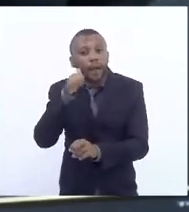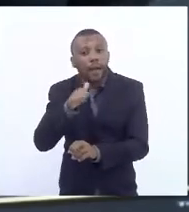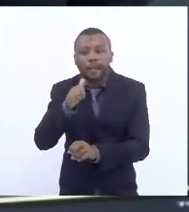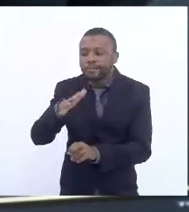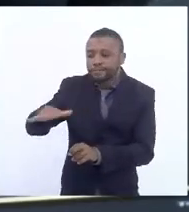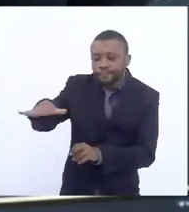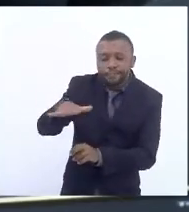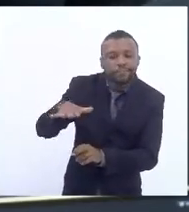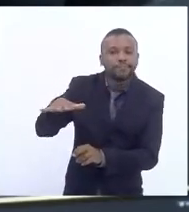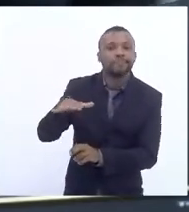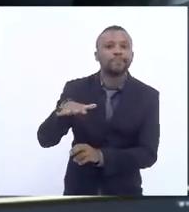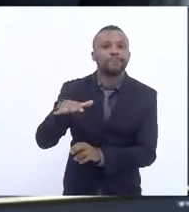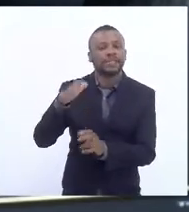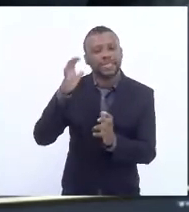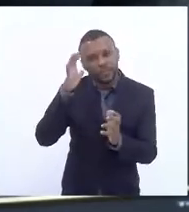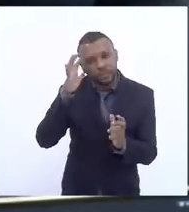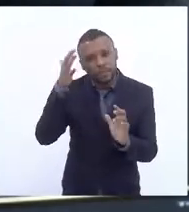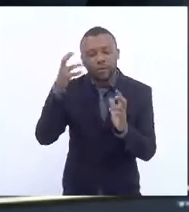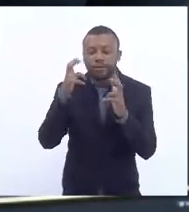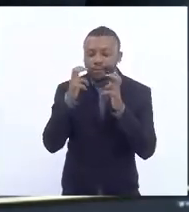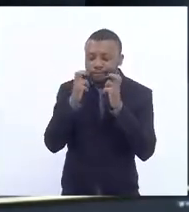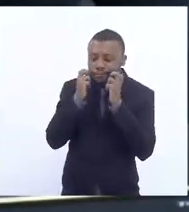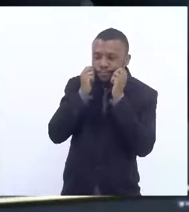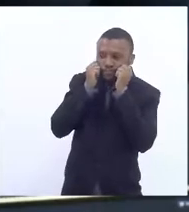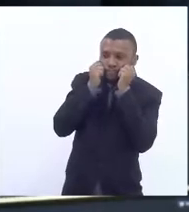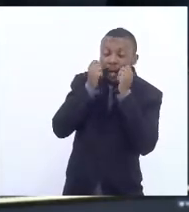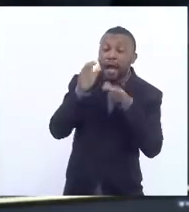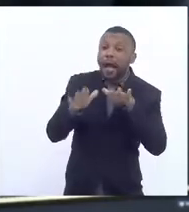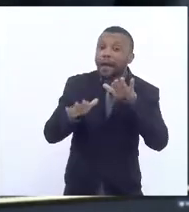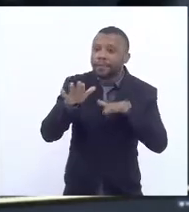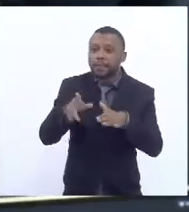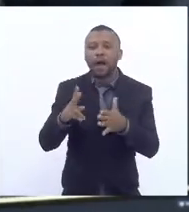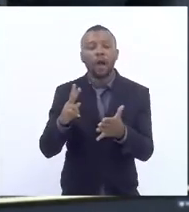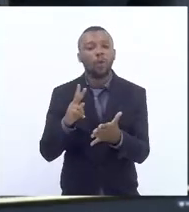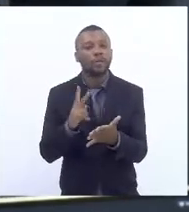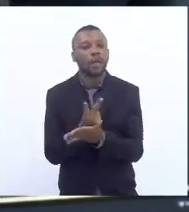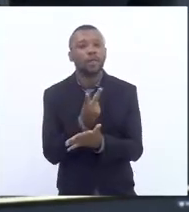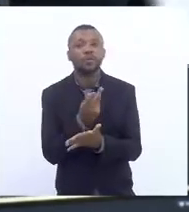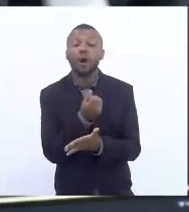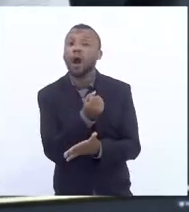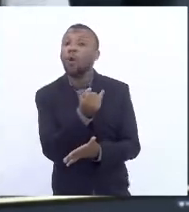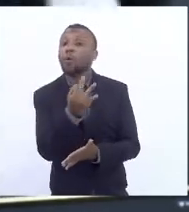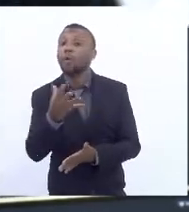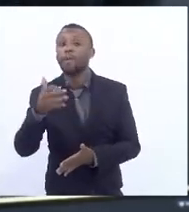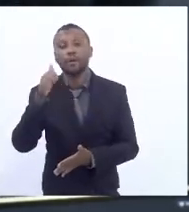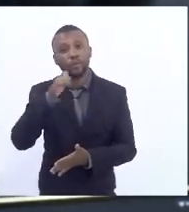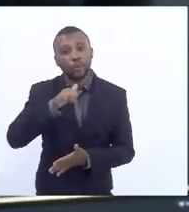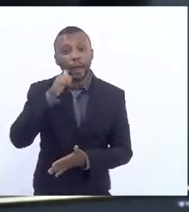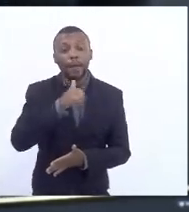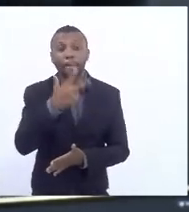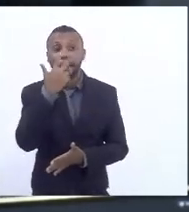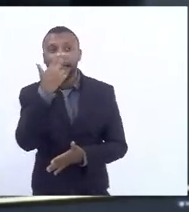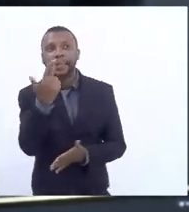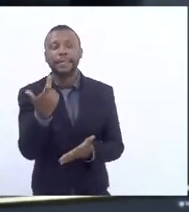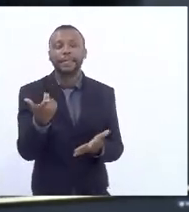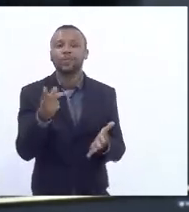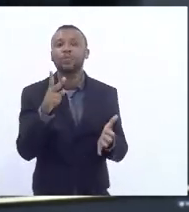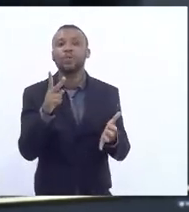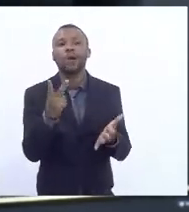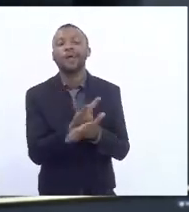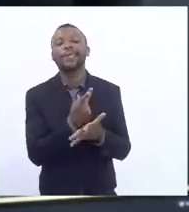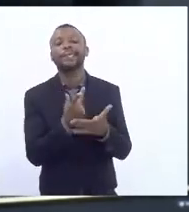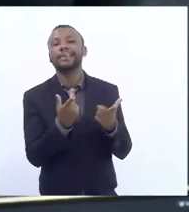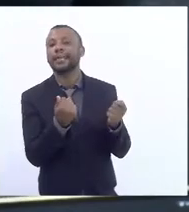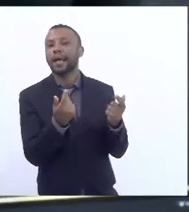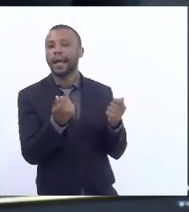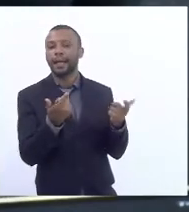de mulheres e de situações de constrangimento que às vezes acontecem com algumas mulheres e fica por isso mesmo, né? Mas,